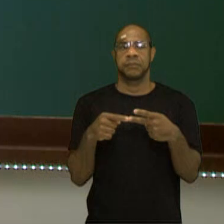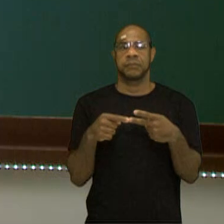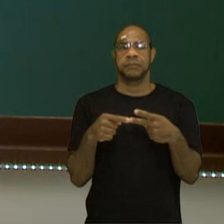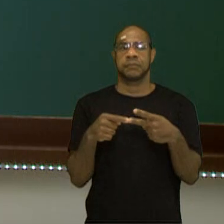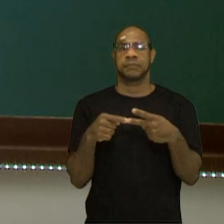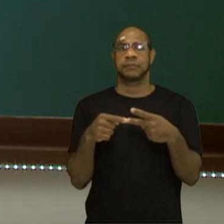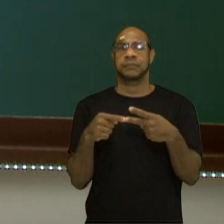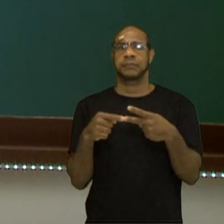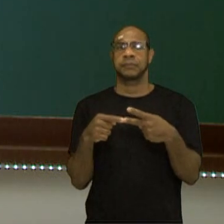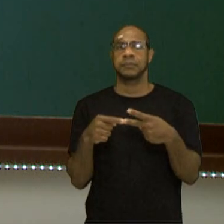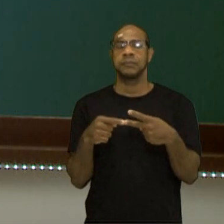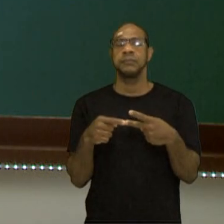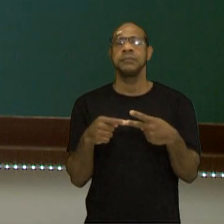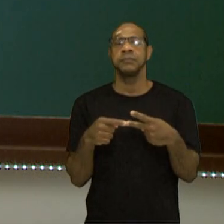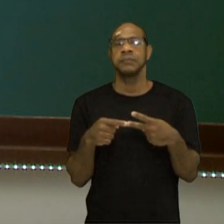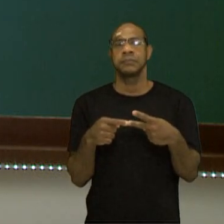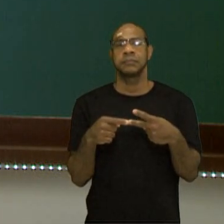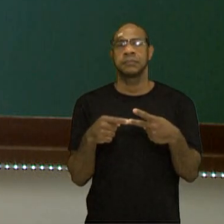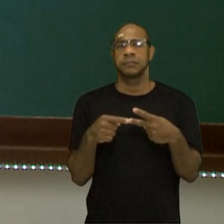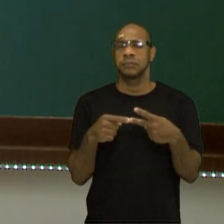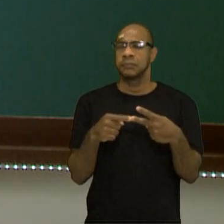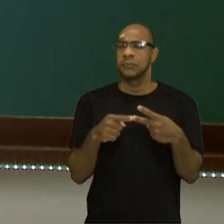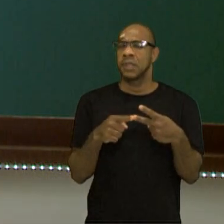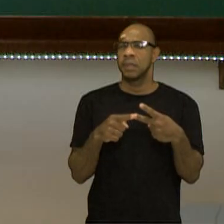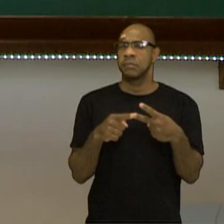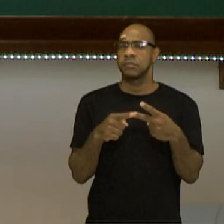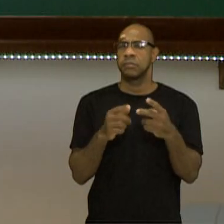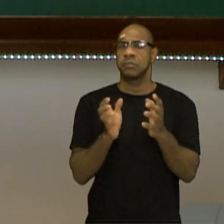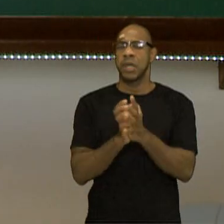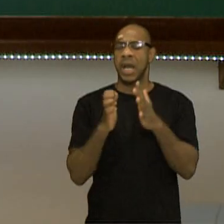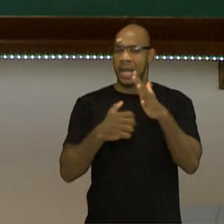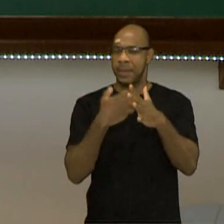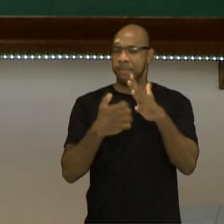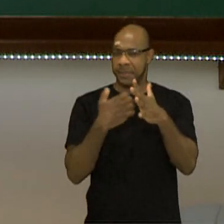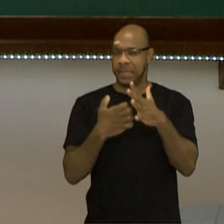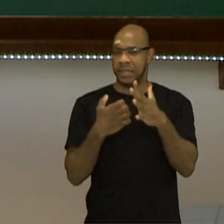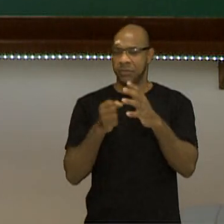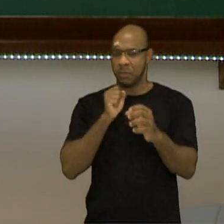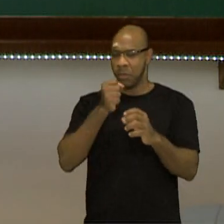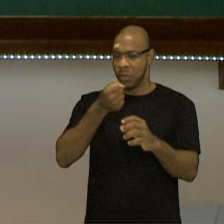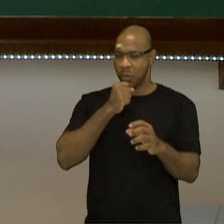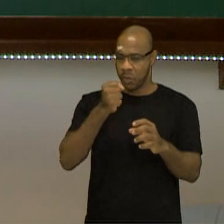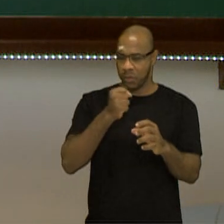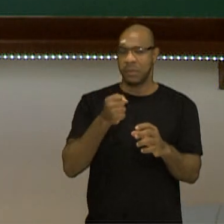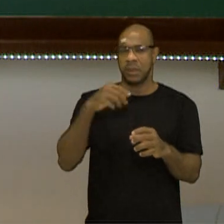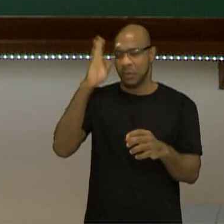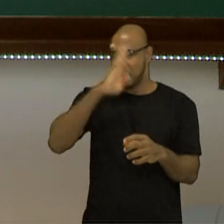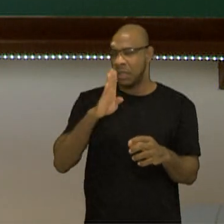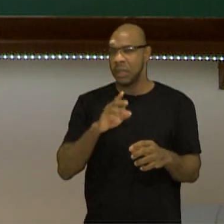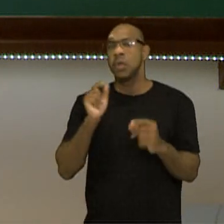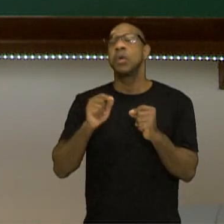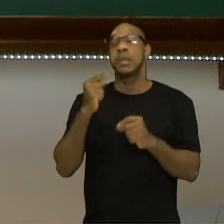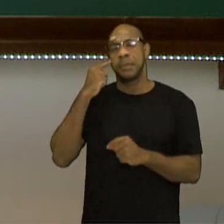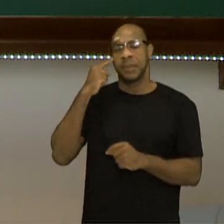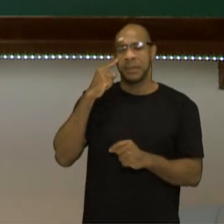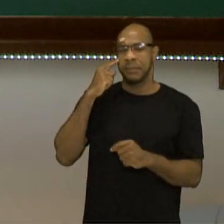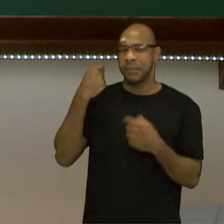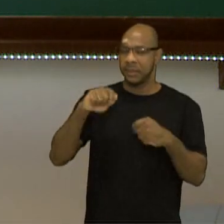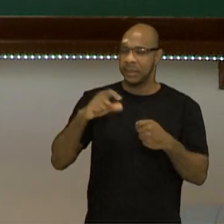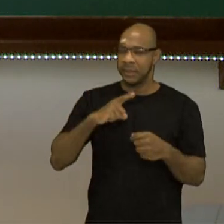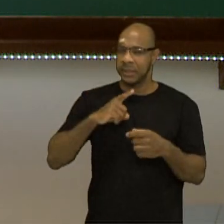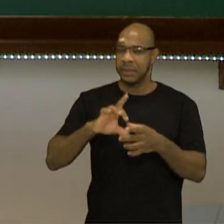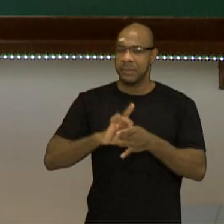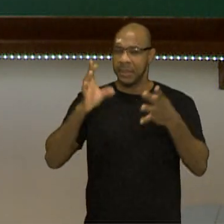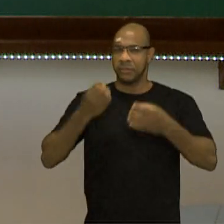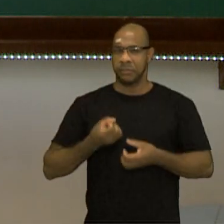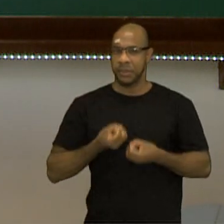to have more freedom of expression? A imprensa do Brasil, o jornalismo do Brasil precisa ter mais liberdade de